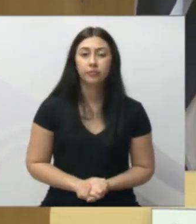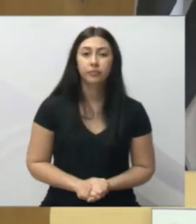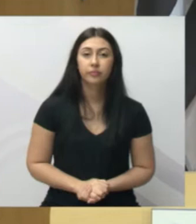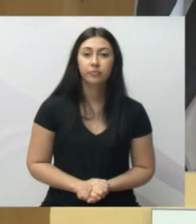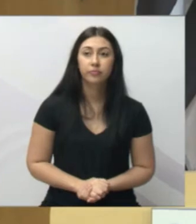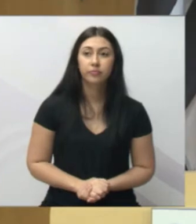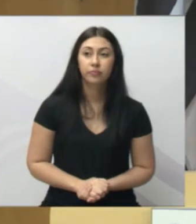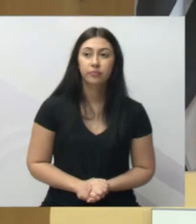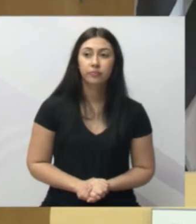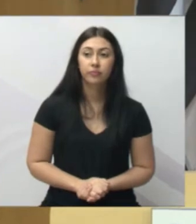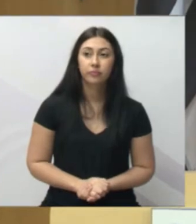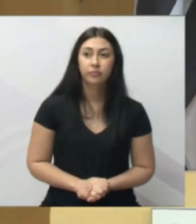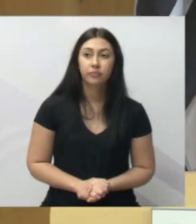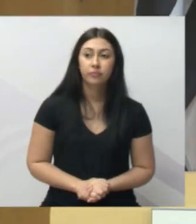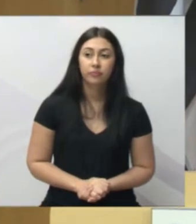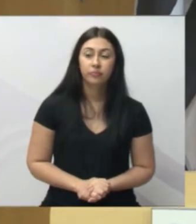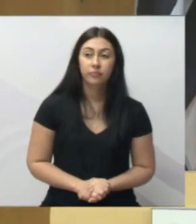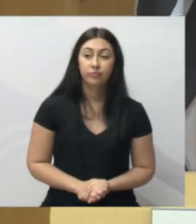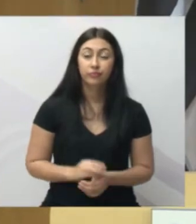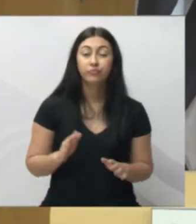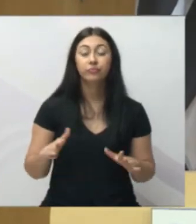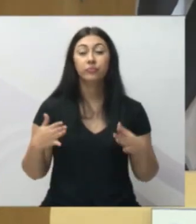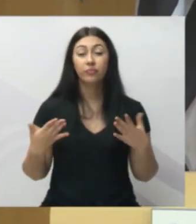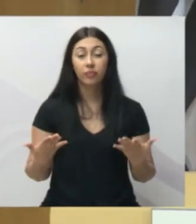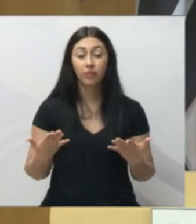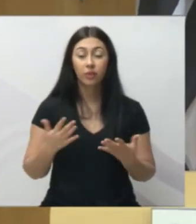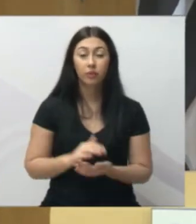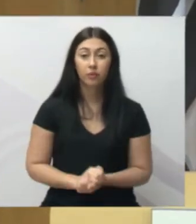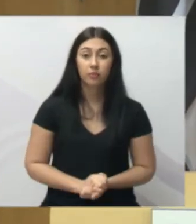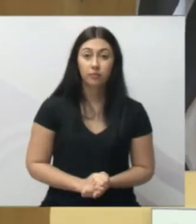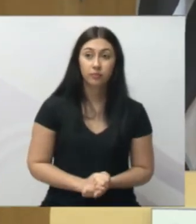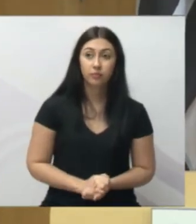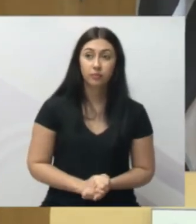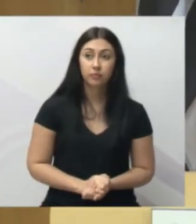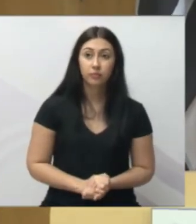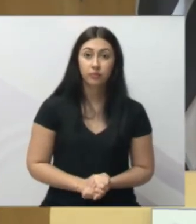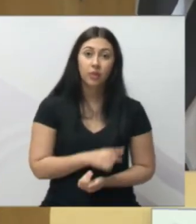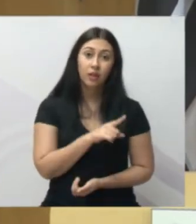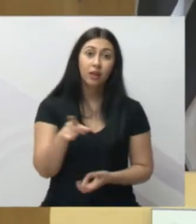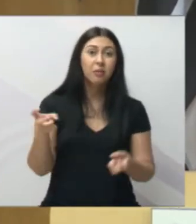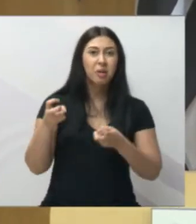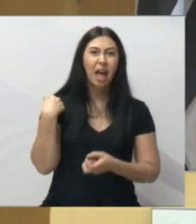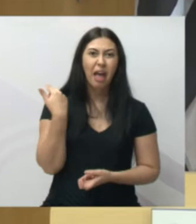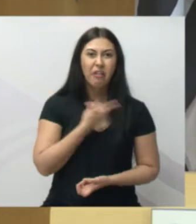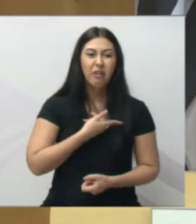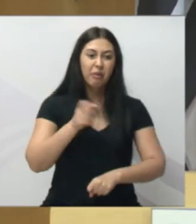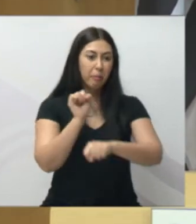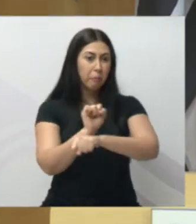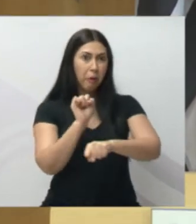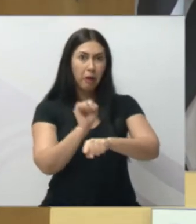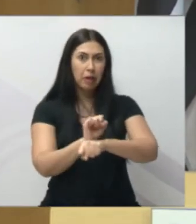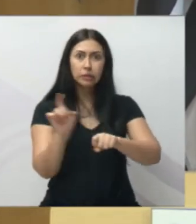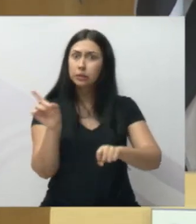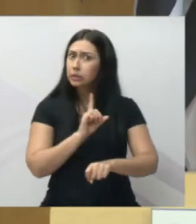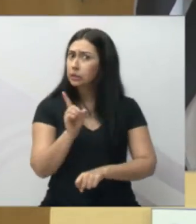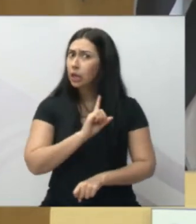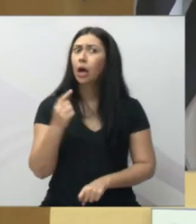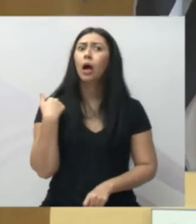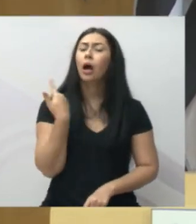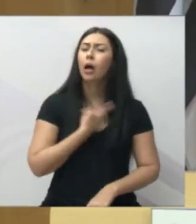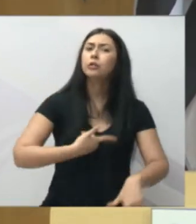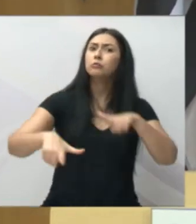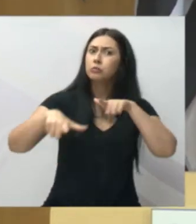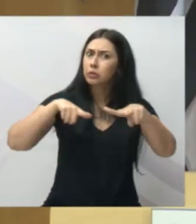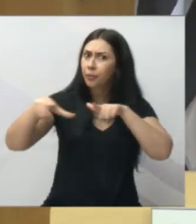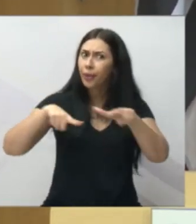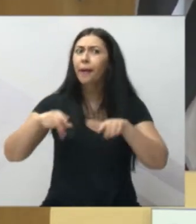coronavírus, né? E aí, vocês veem que a gente não fica parado, a gente tem que ir trabalhando, os promotores